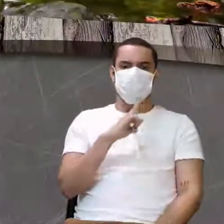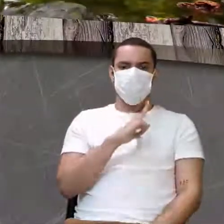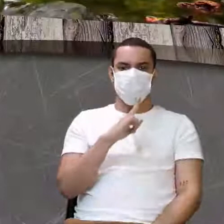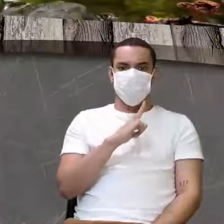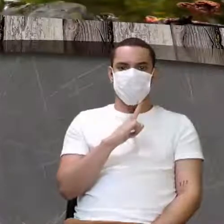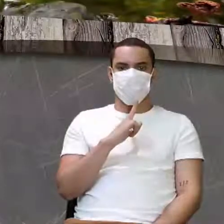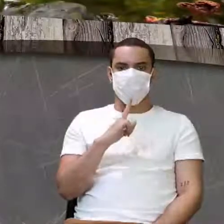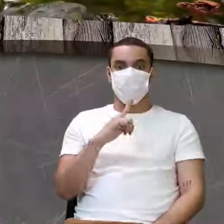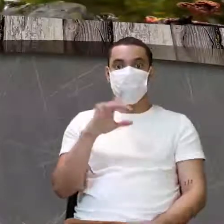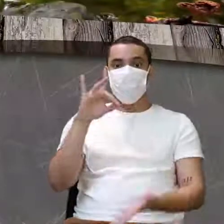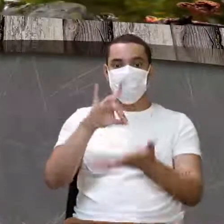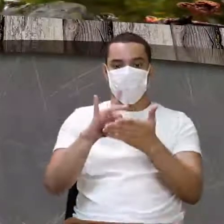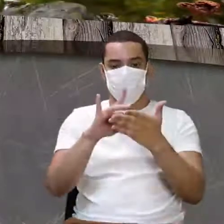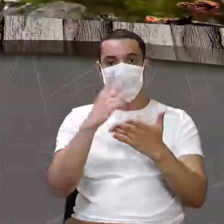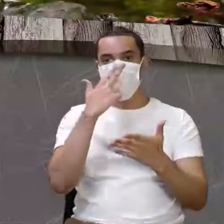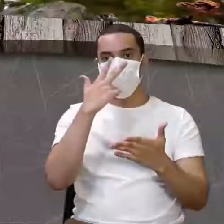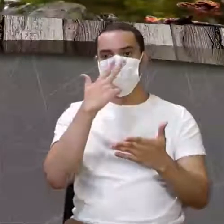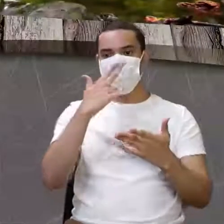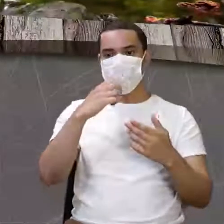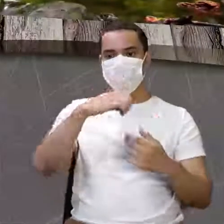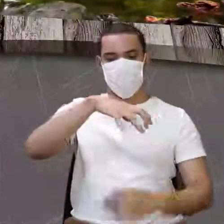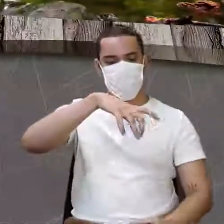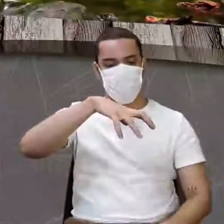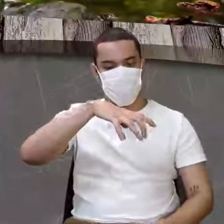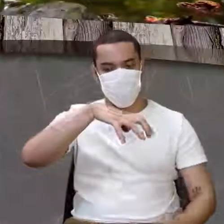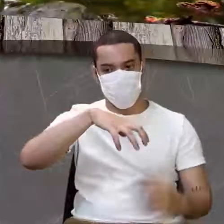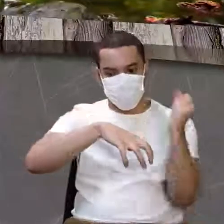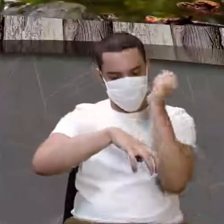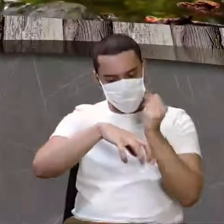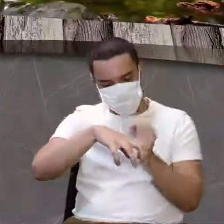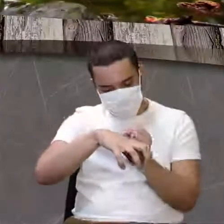ramo, uma raiz, na verdade, e aí a gente tem